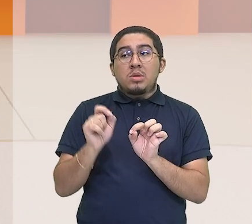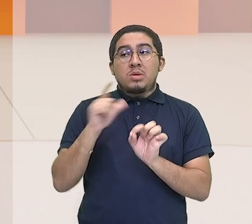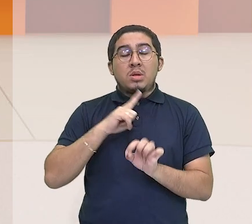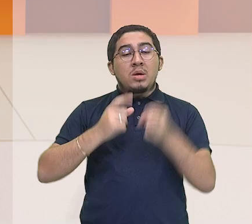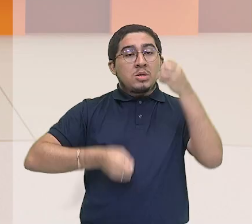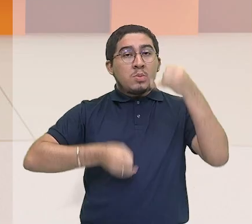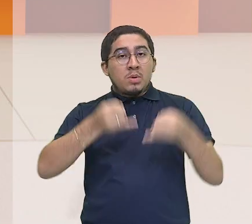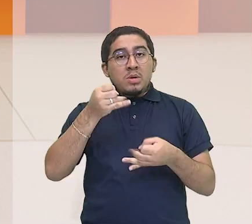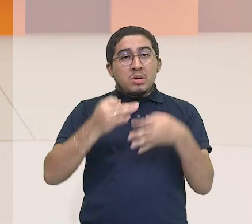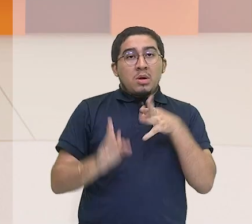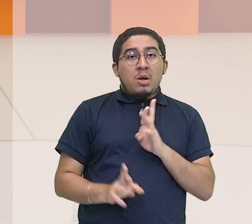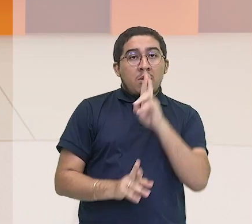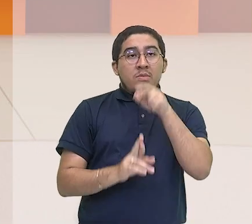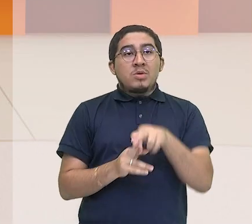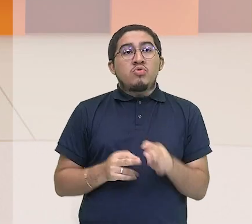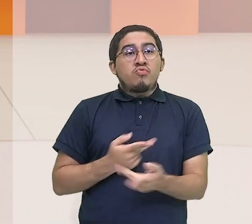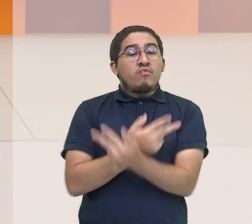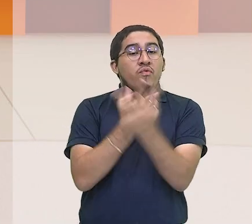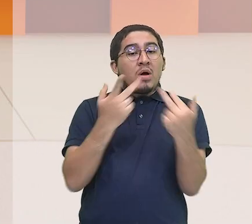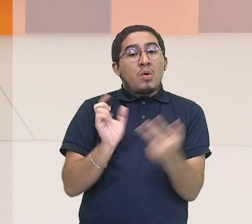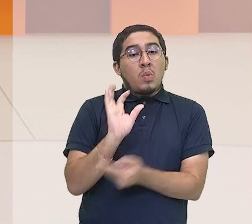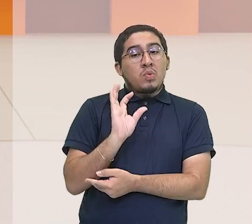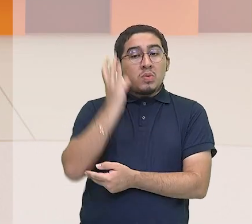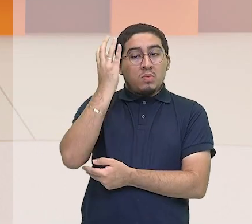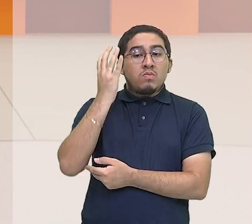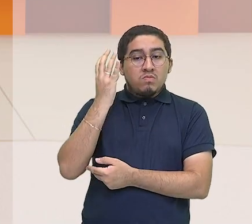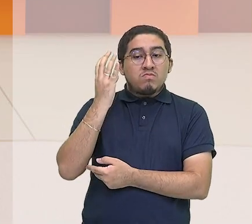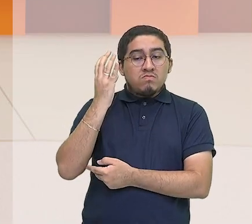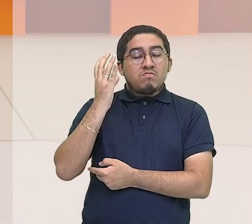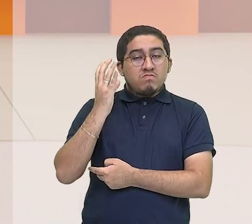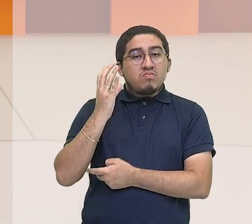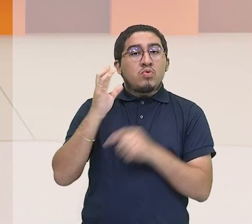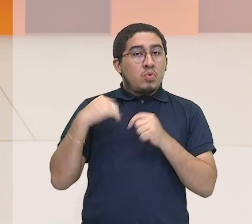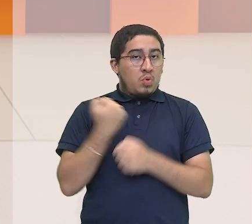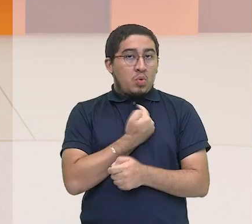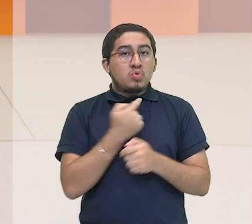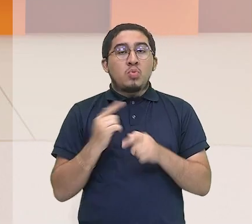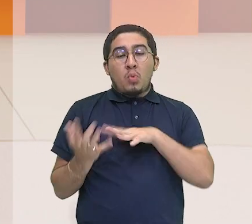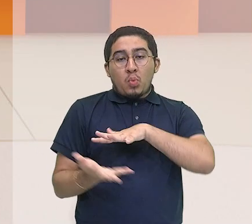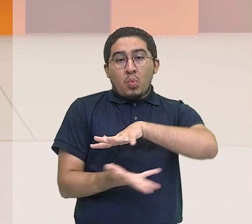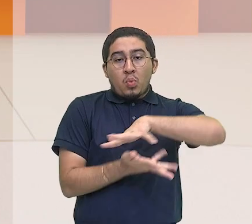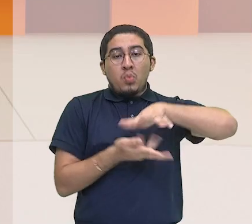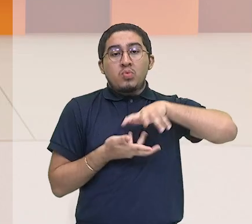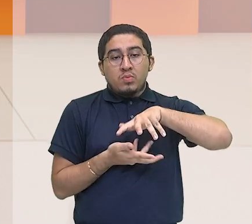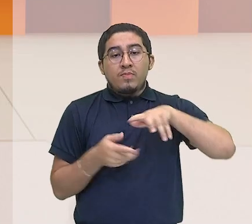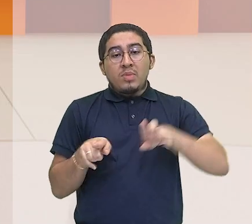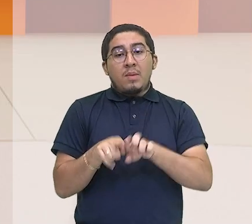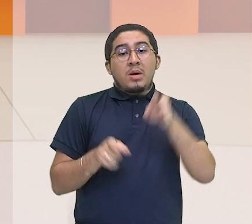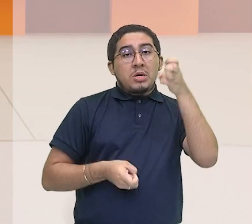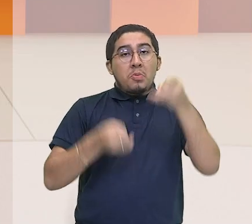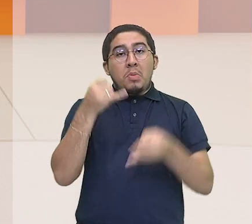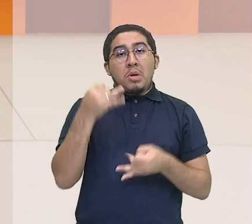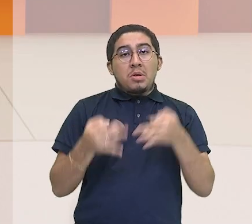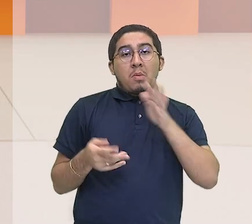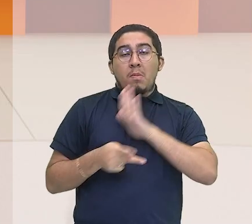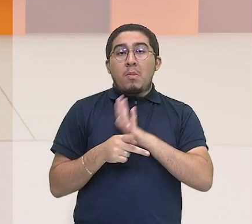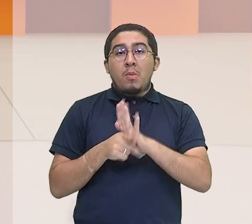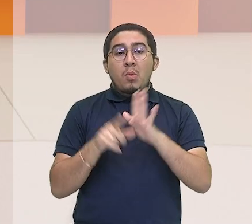explicações sobre diferentes eventos que acontecem em nosso mundo. Explicações essas